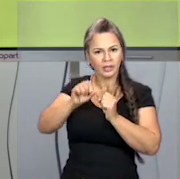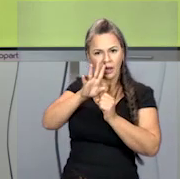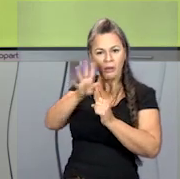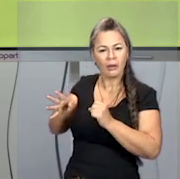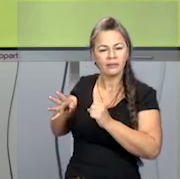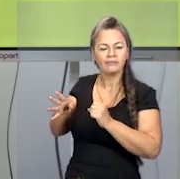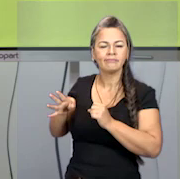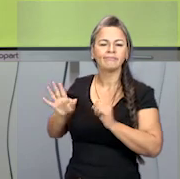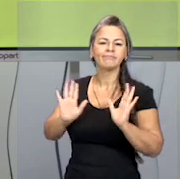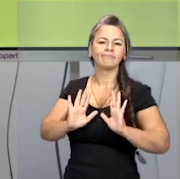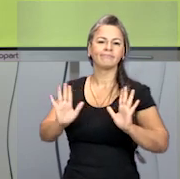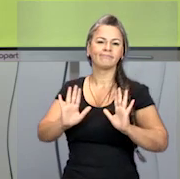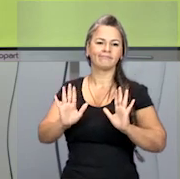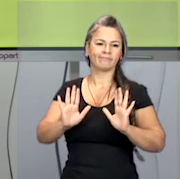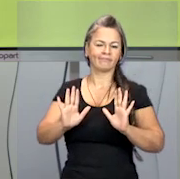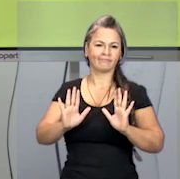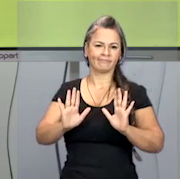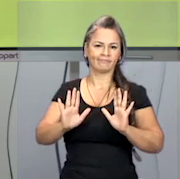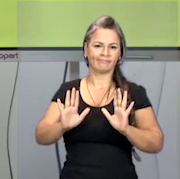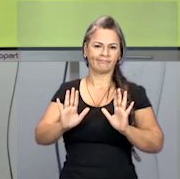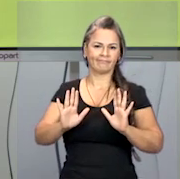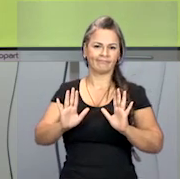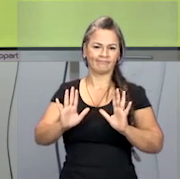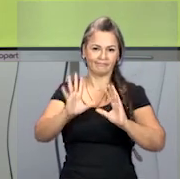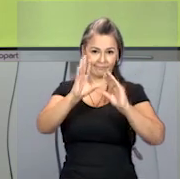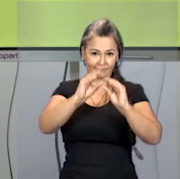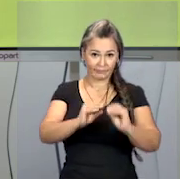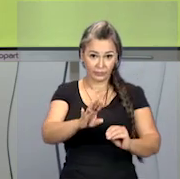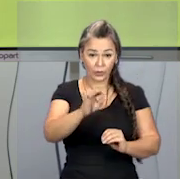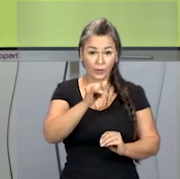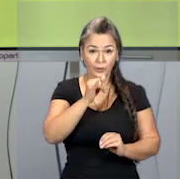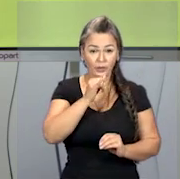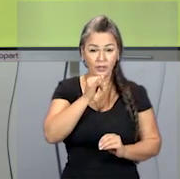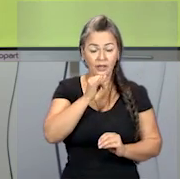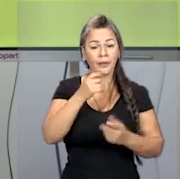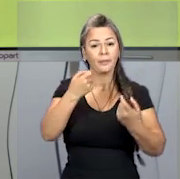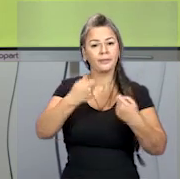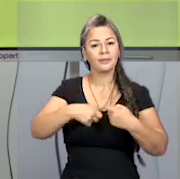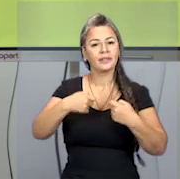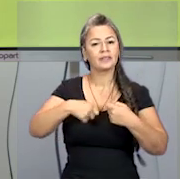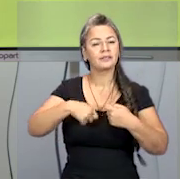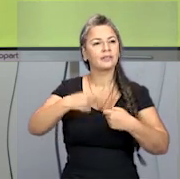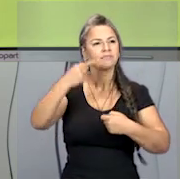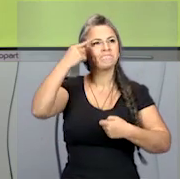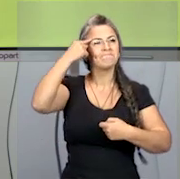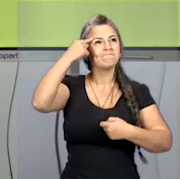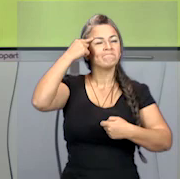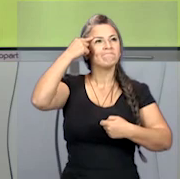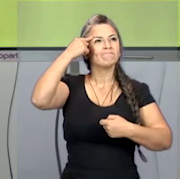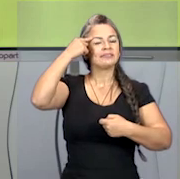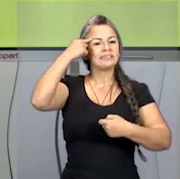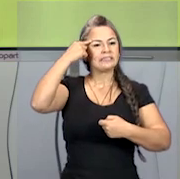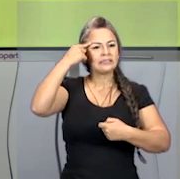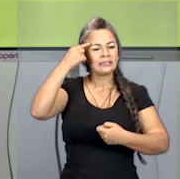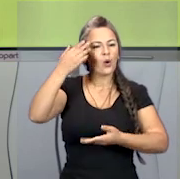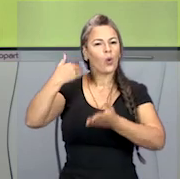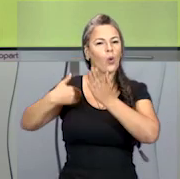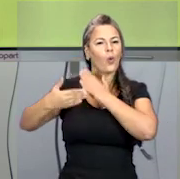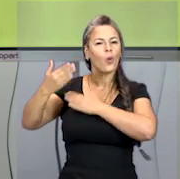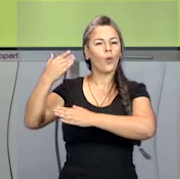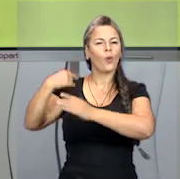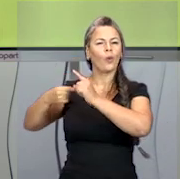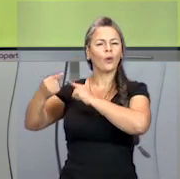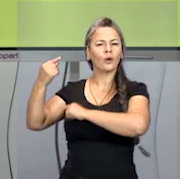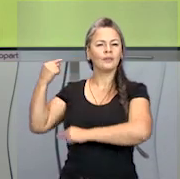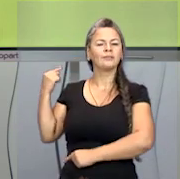Então, nós precisamos olhar para trás. Então, num exercício de interdisciplinaridade, onde nenhuma ciência é isolada,